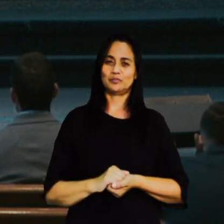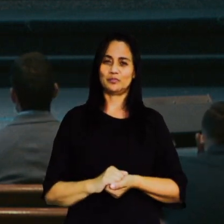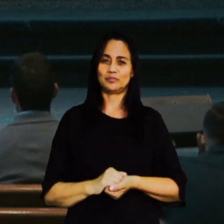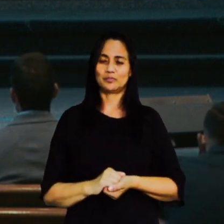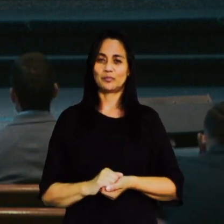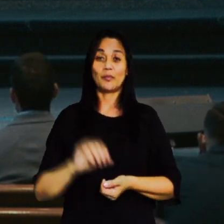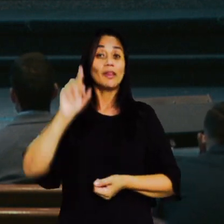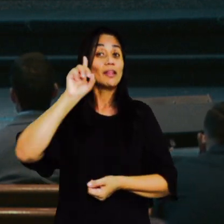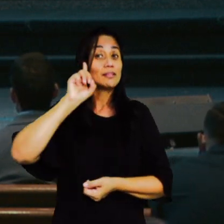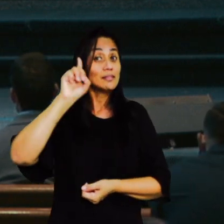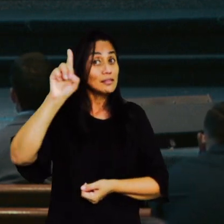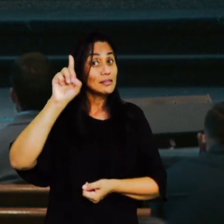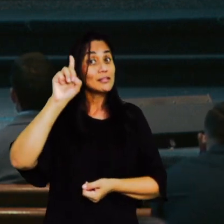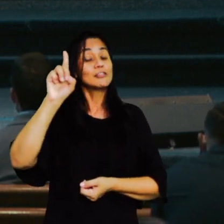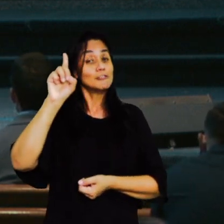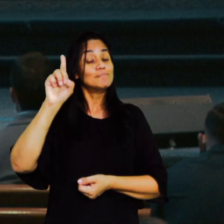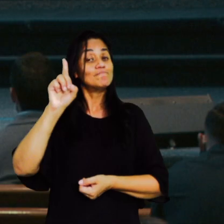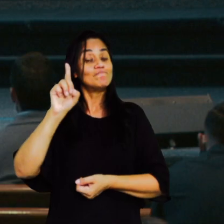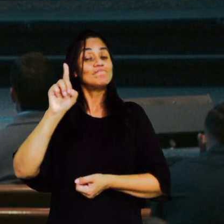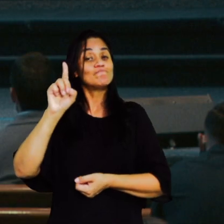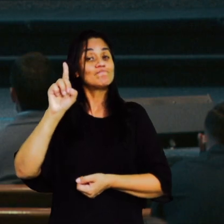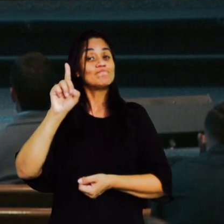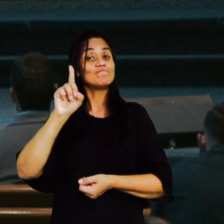Deus colocou sérias